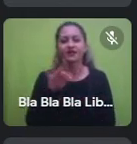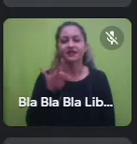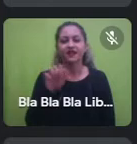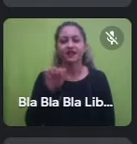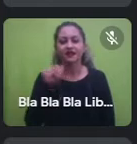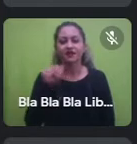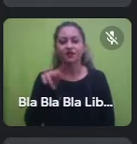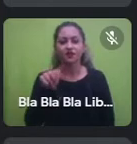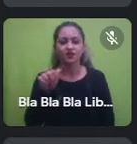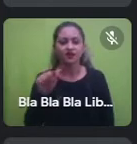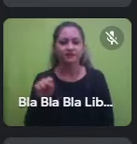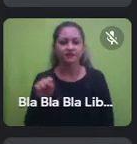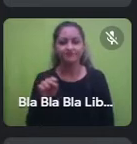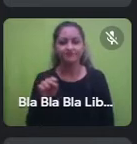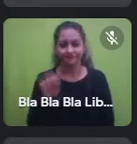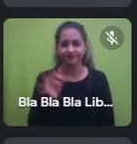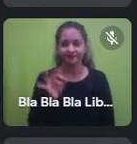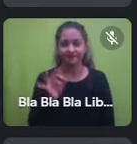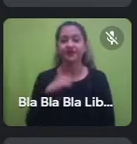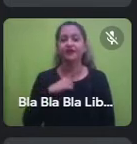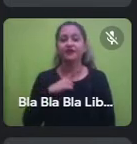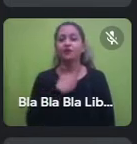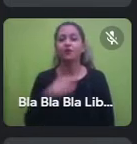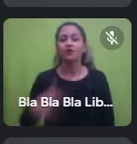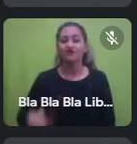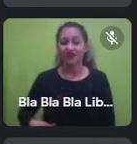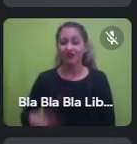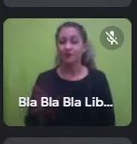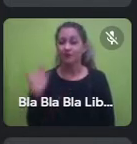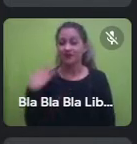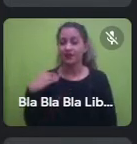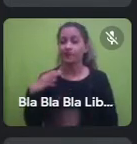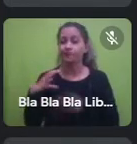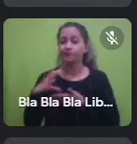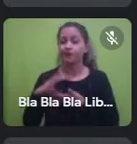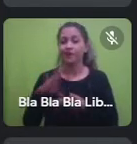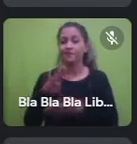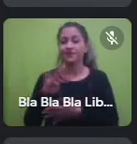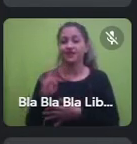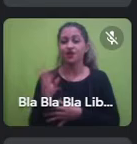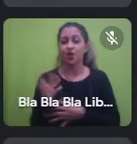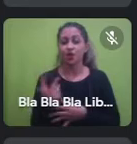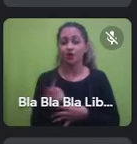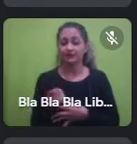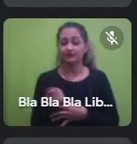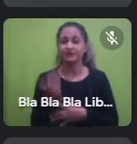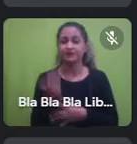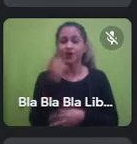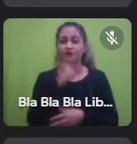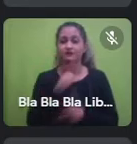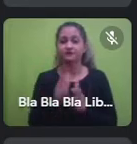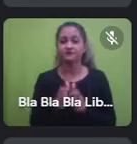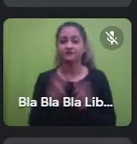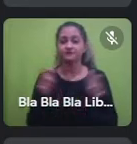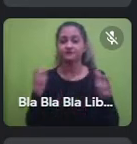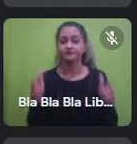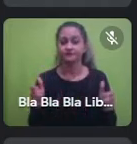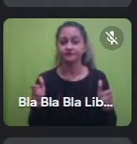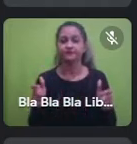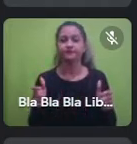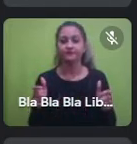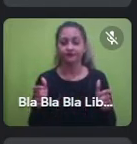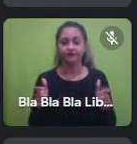Lula, na época, ele ia investir uma grande quantidade de dinheiro, seriam bilhões, para ampliar o DIM, que é o